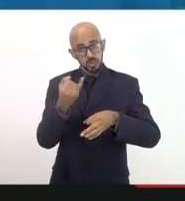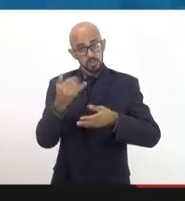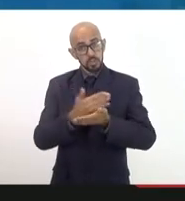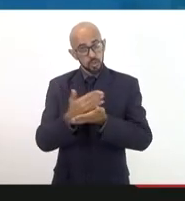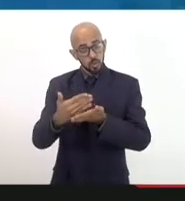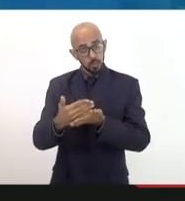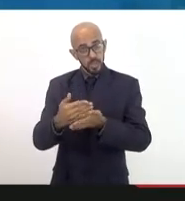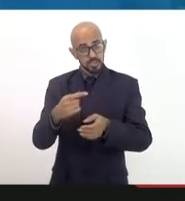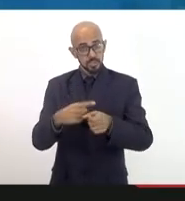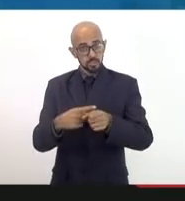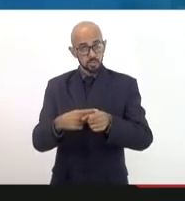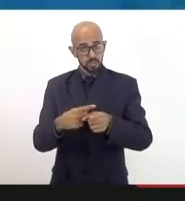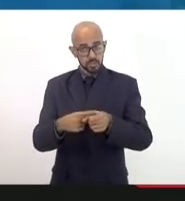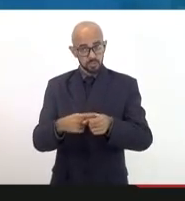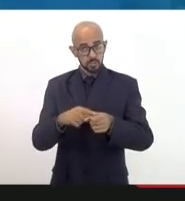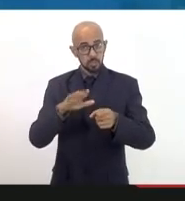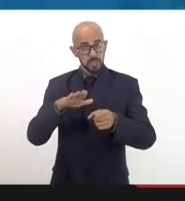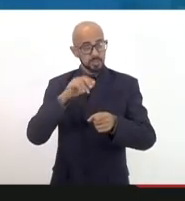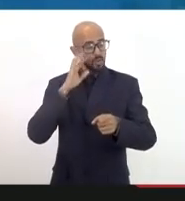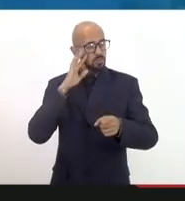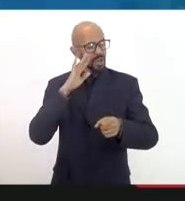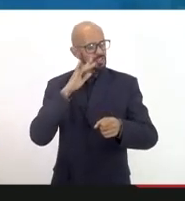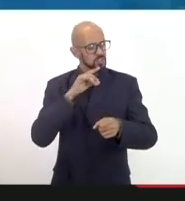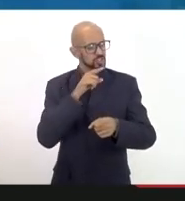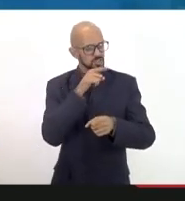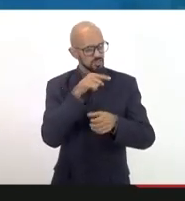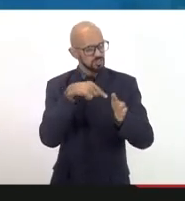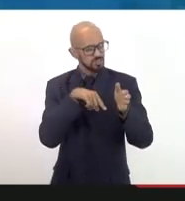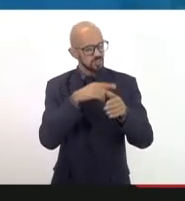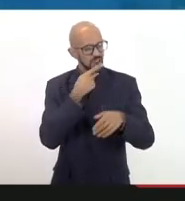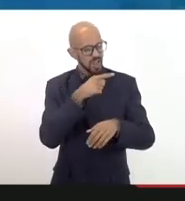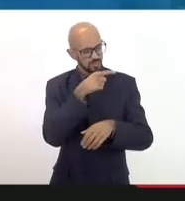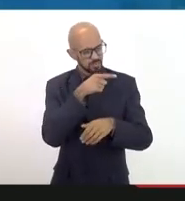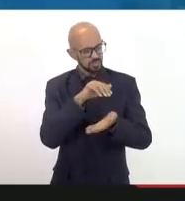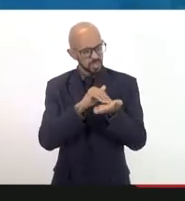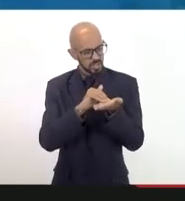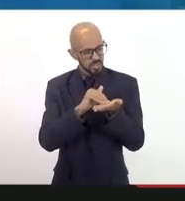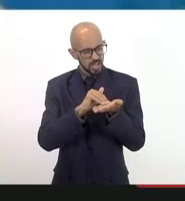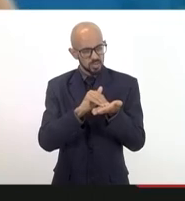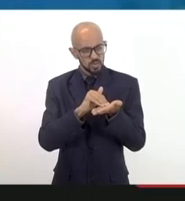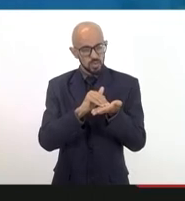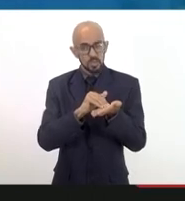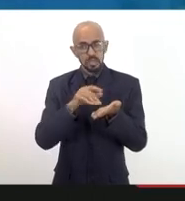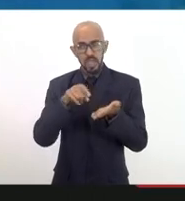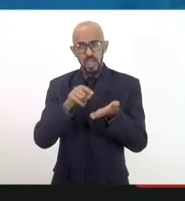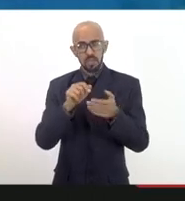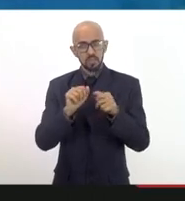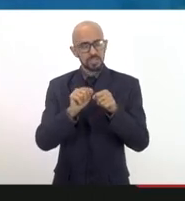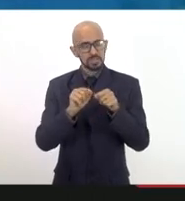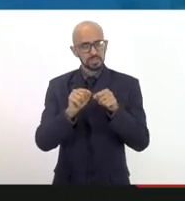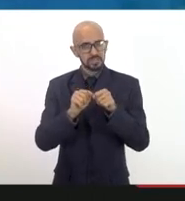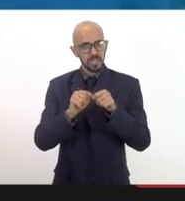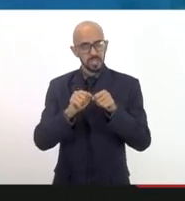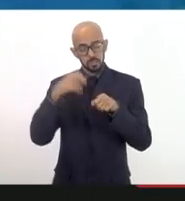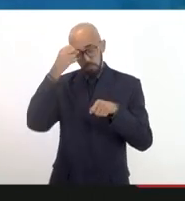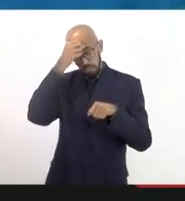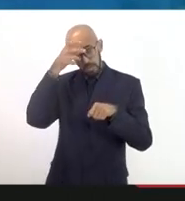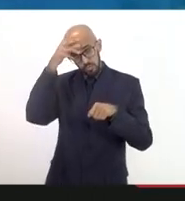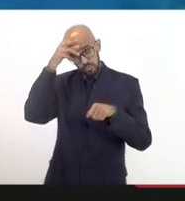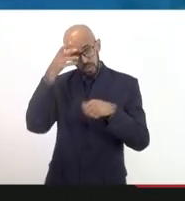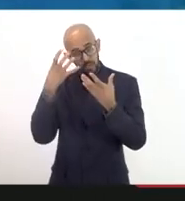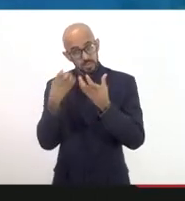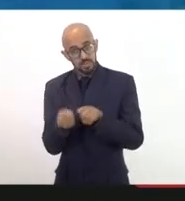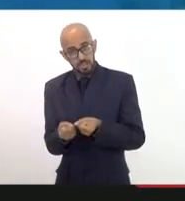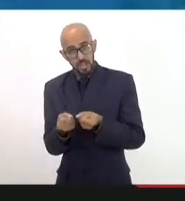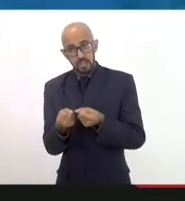Eu imagino, secretário, como é que deve ser difícil convencer prefeitos, principalmente em momentos eleitorais como agora, se eles não gostam